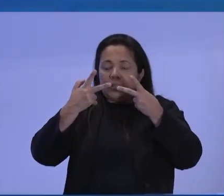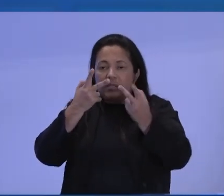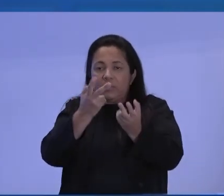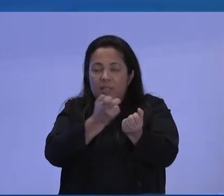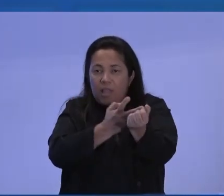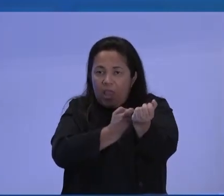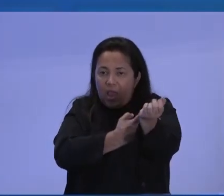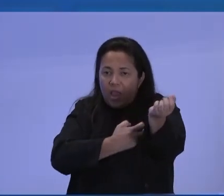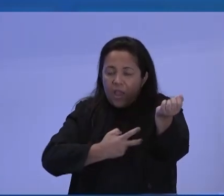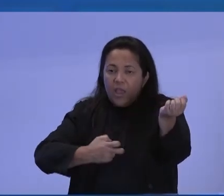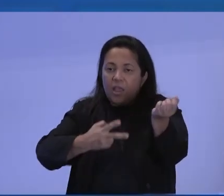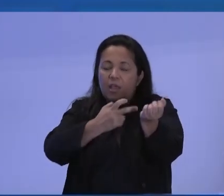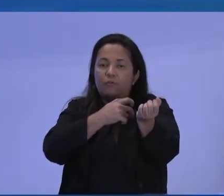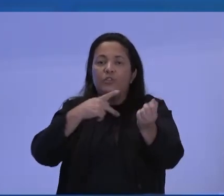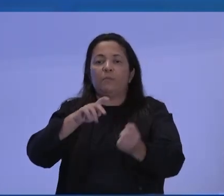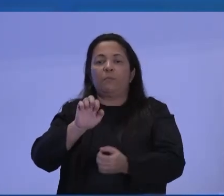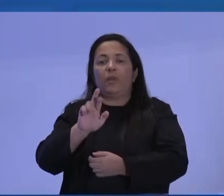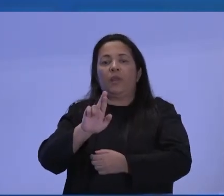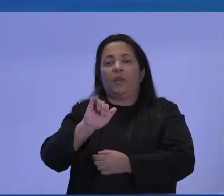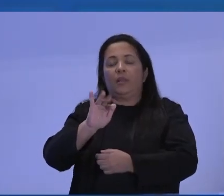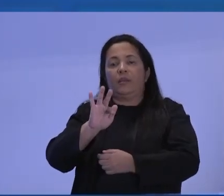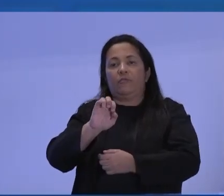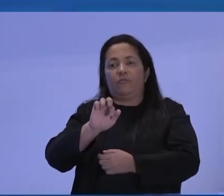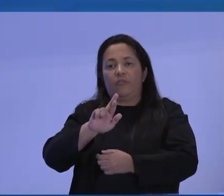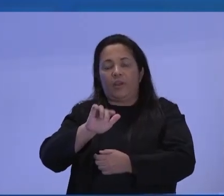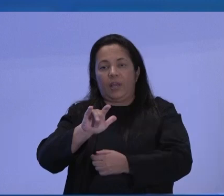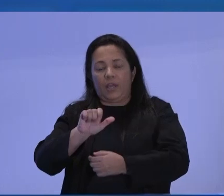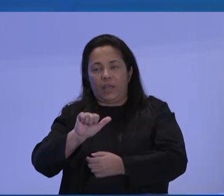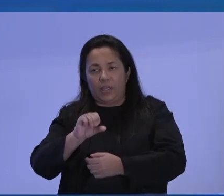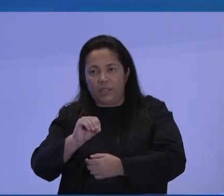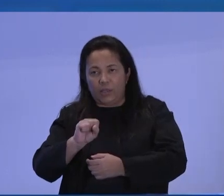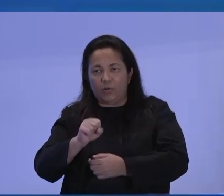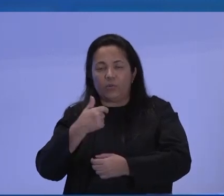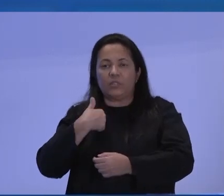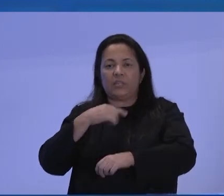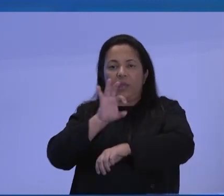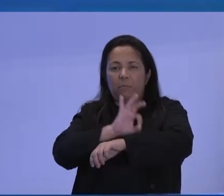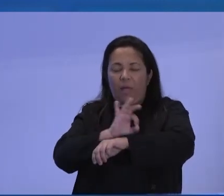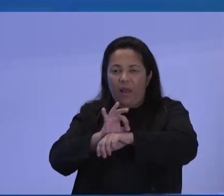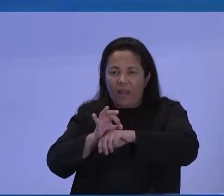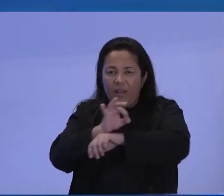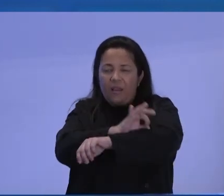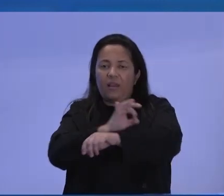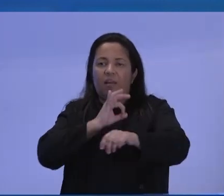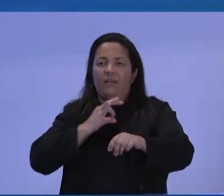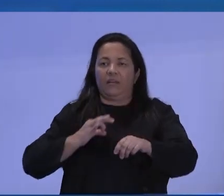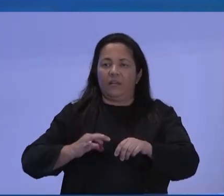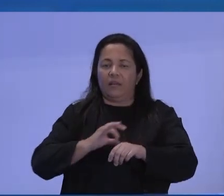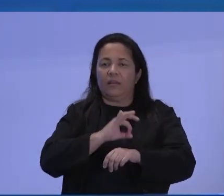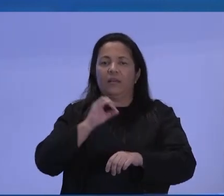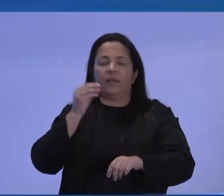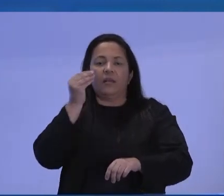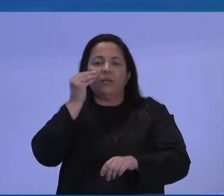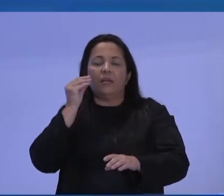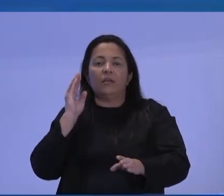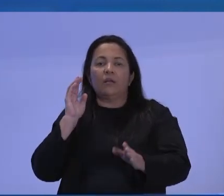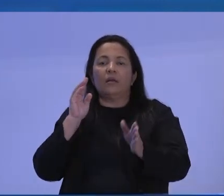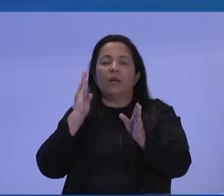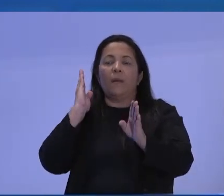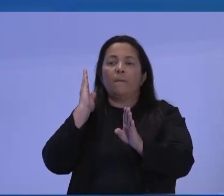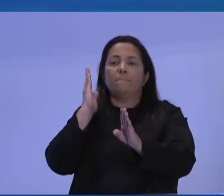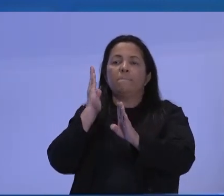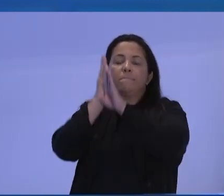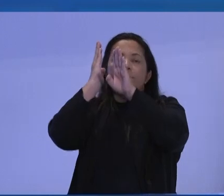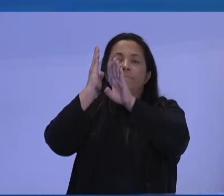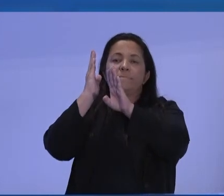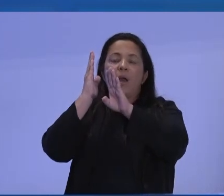lesões cutâneas variadas, sejam pápulas, nódulos, placas, e não há diagnóstico de hanseníase sem